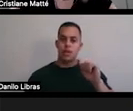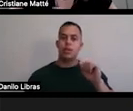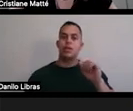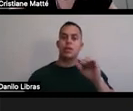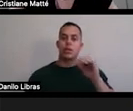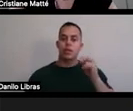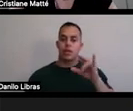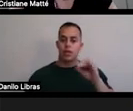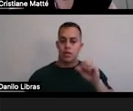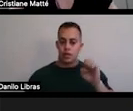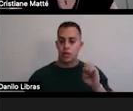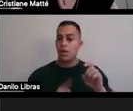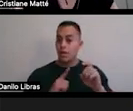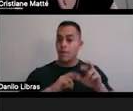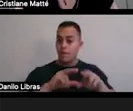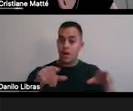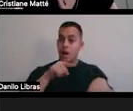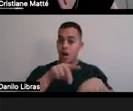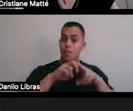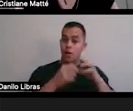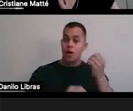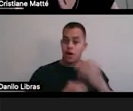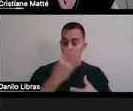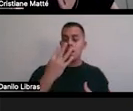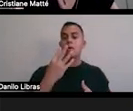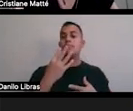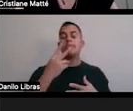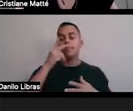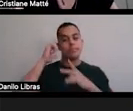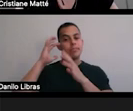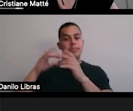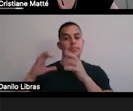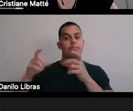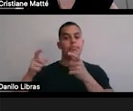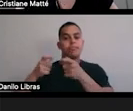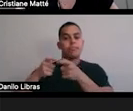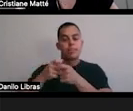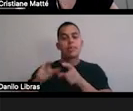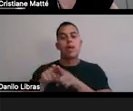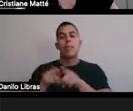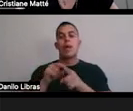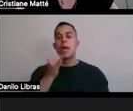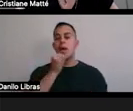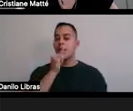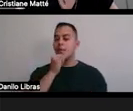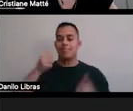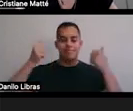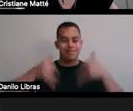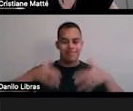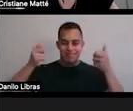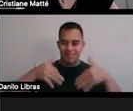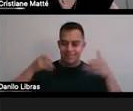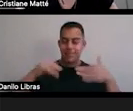mais relacionados ao desenvolvimento, então, da neurodegeneração, e a gente acaba tendo um déficit energético muito grande, levando,